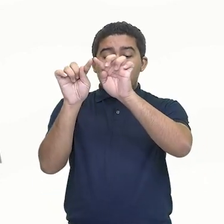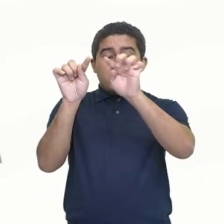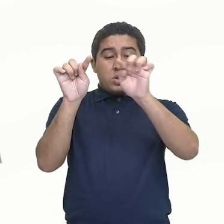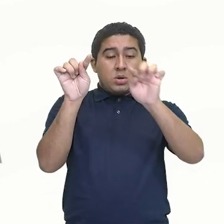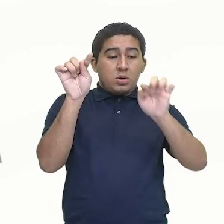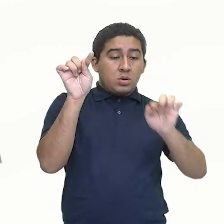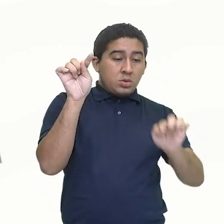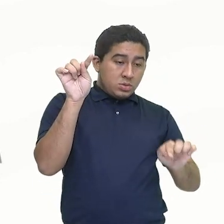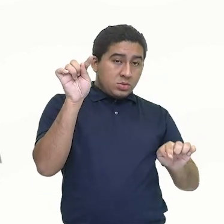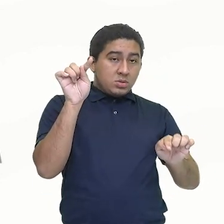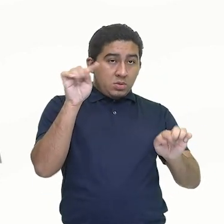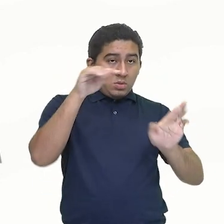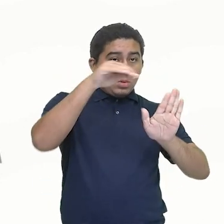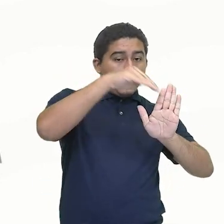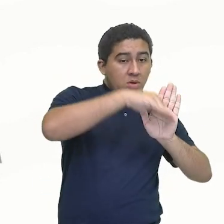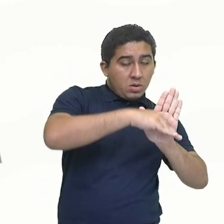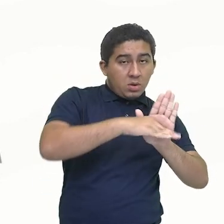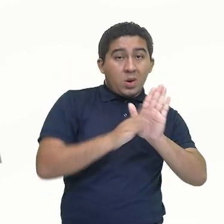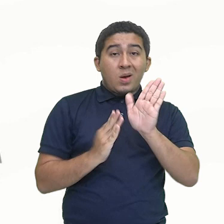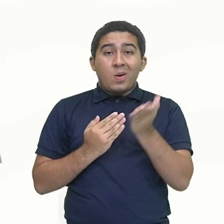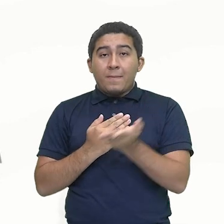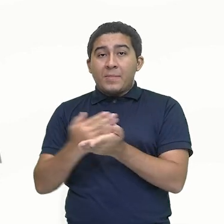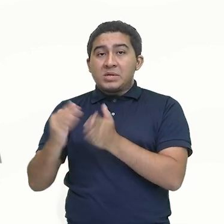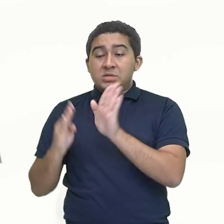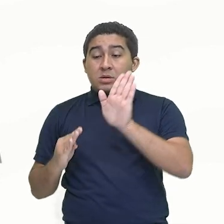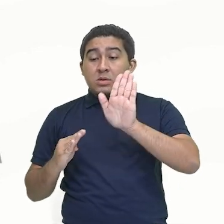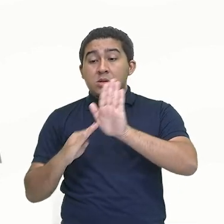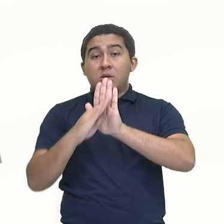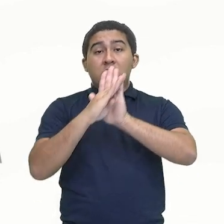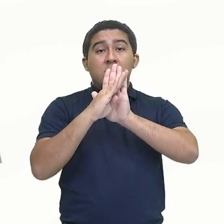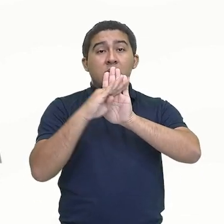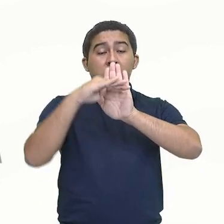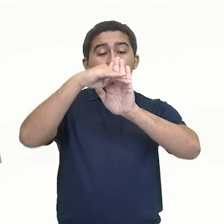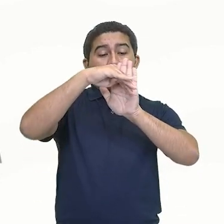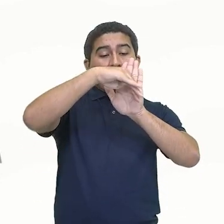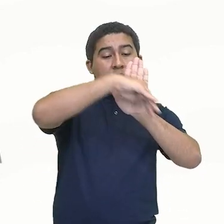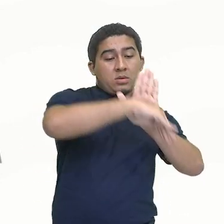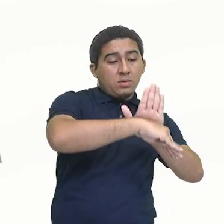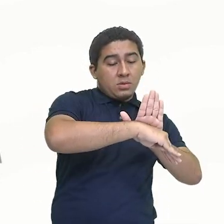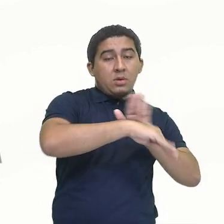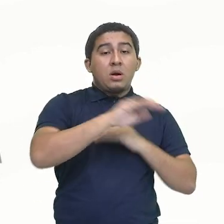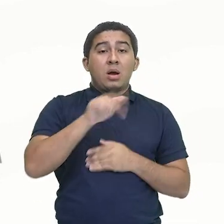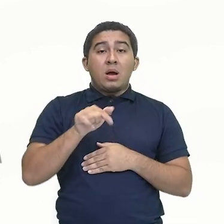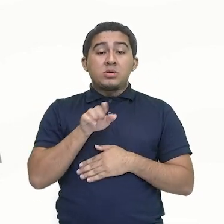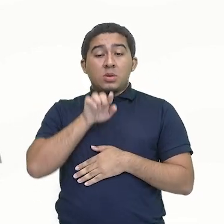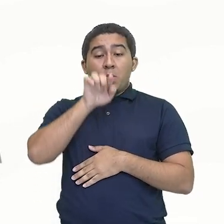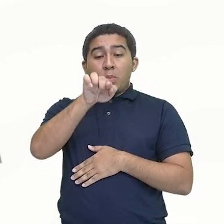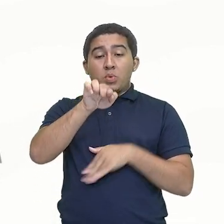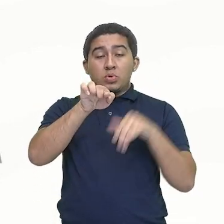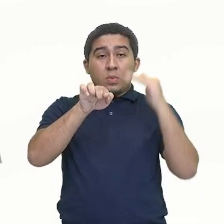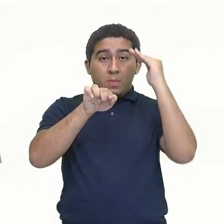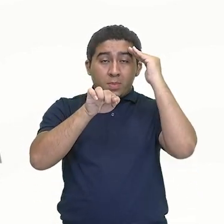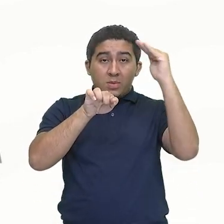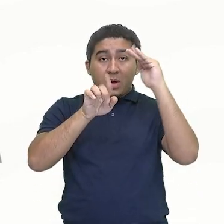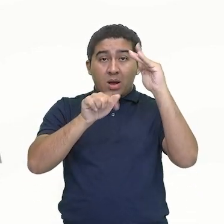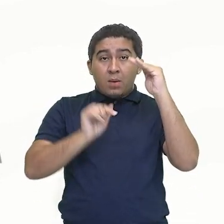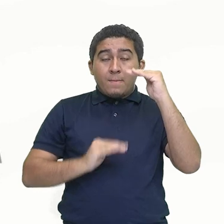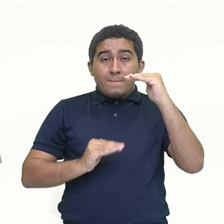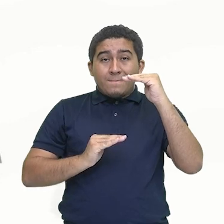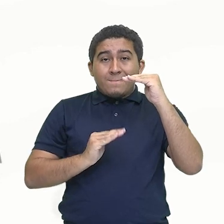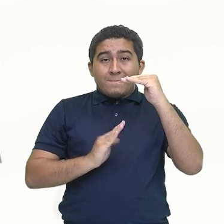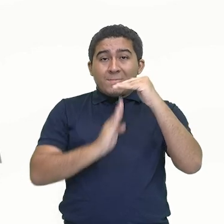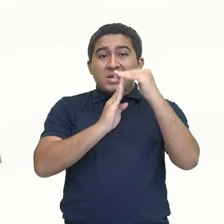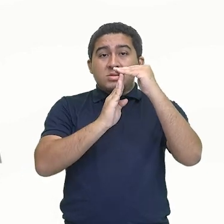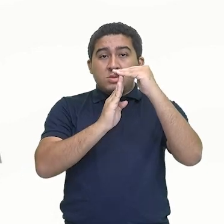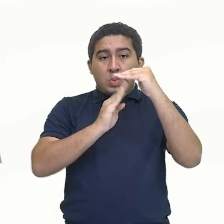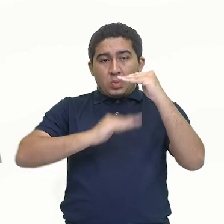ele decresce, né? Então esse ponto é o que nós chamamos aí de ponto